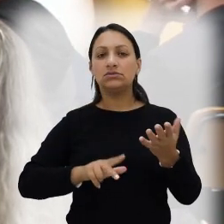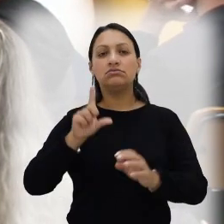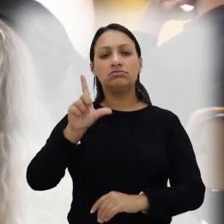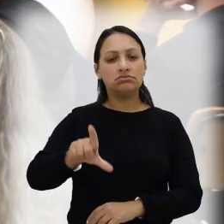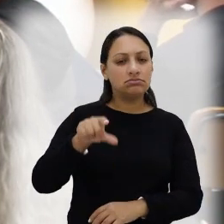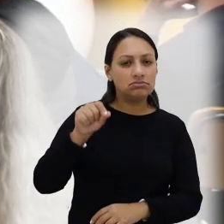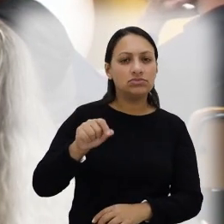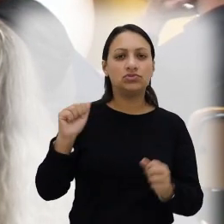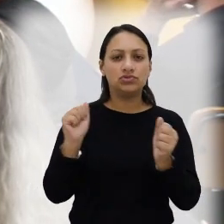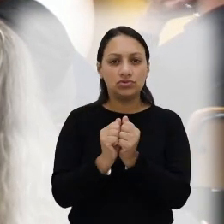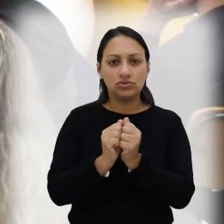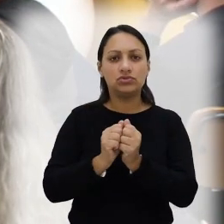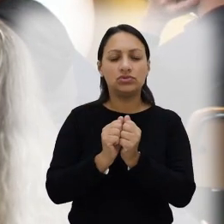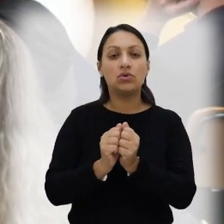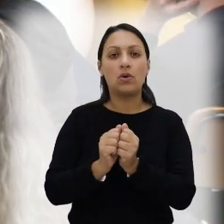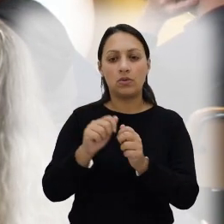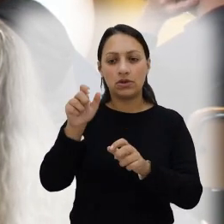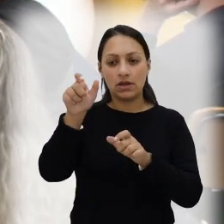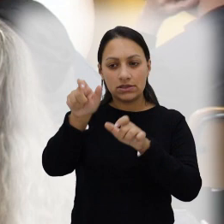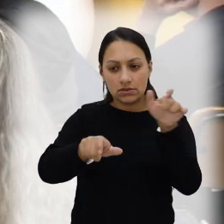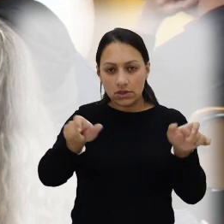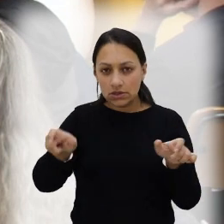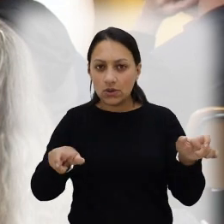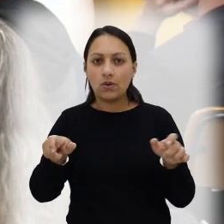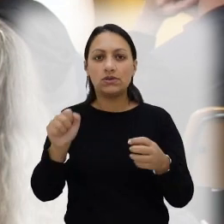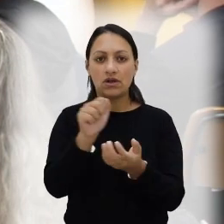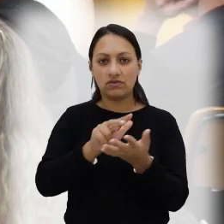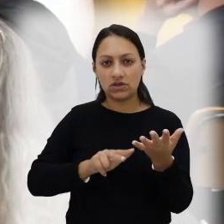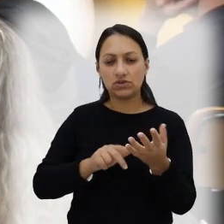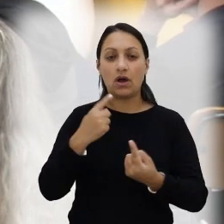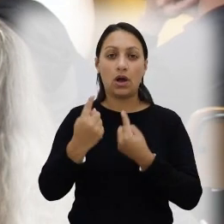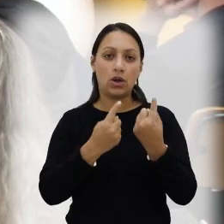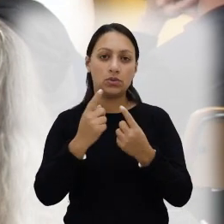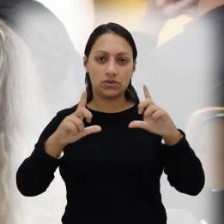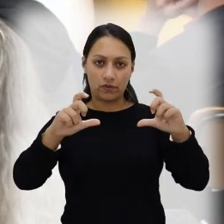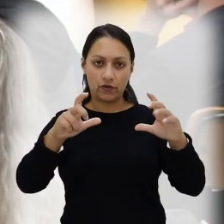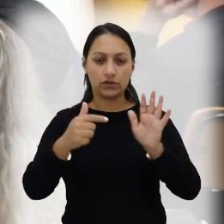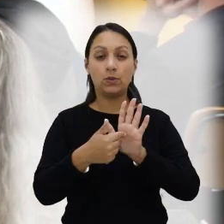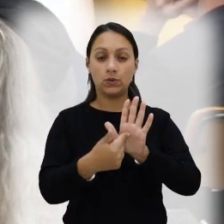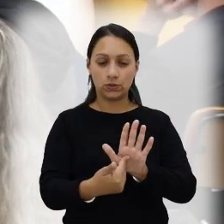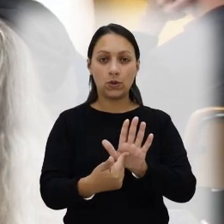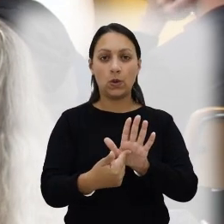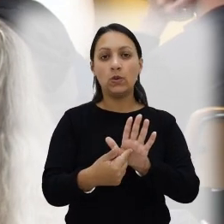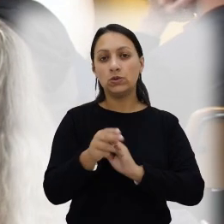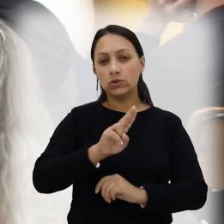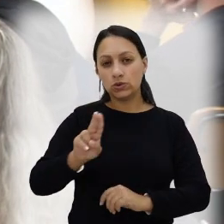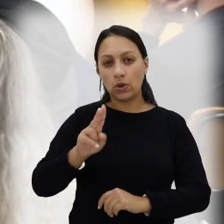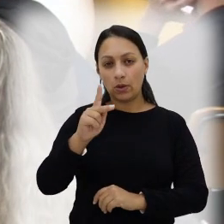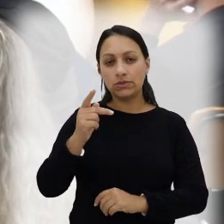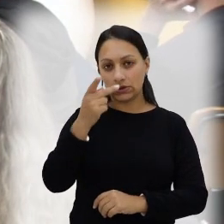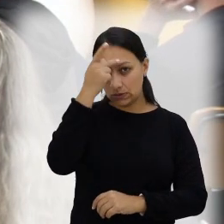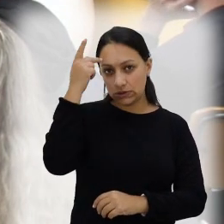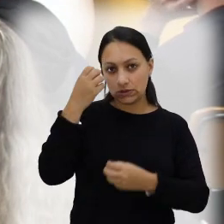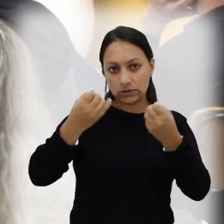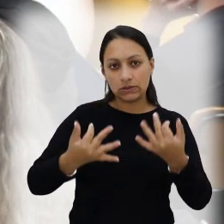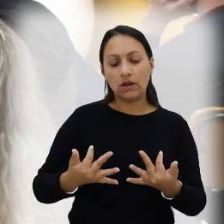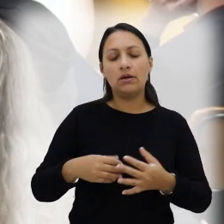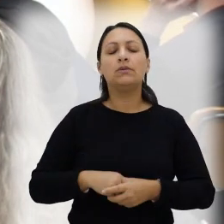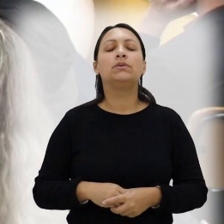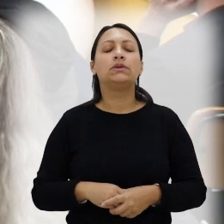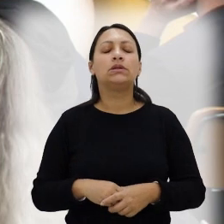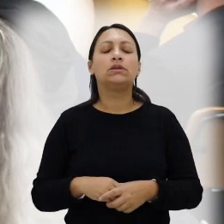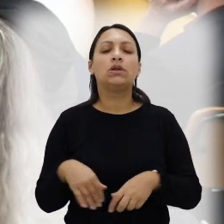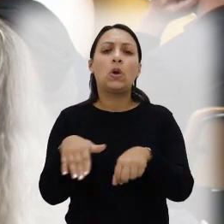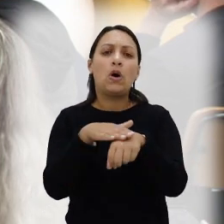estabelecer, junto aos avaliadores, que são alguns daqueles que apareceram em fotos ali antes que foram citados, onde a gente tem o momento da conversa